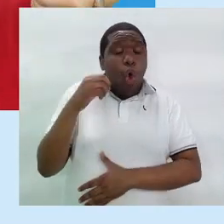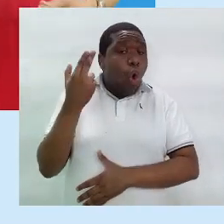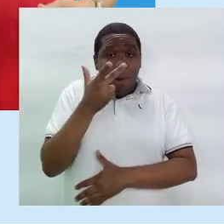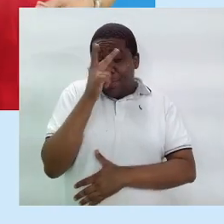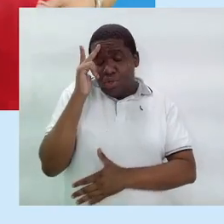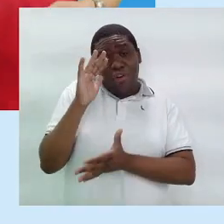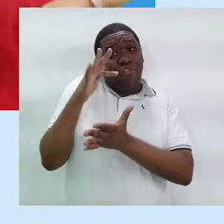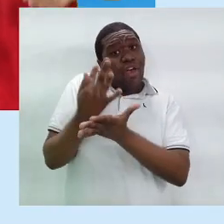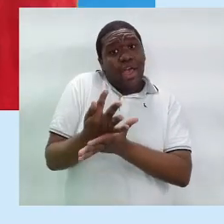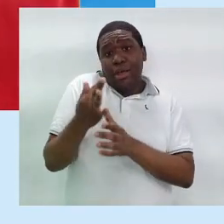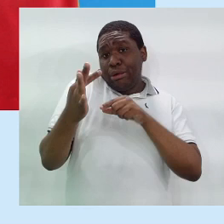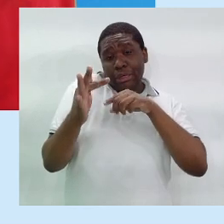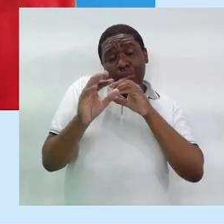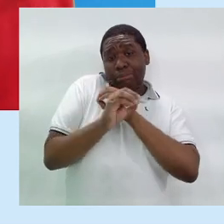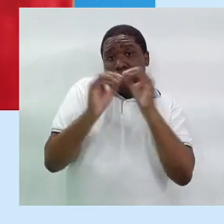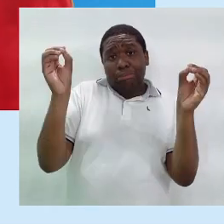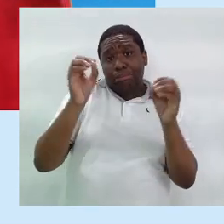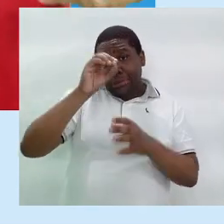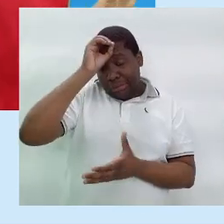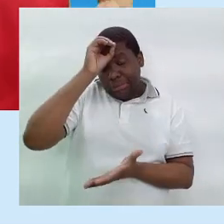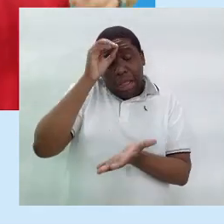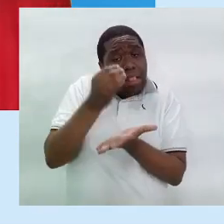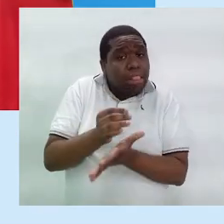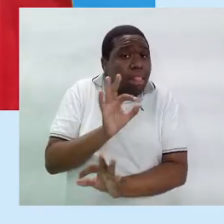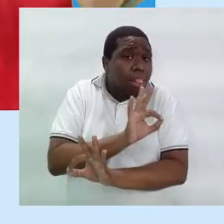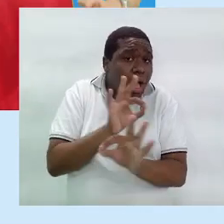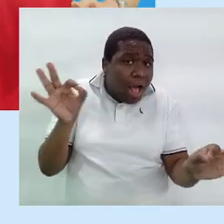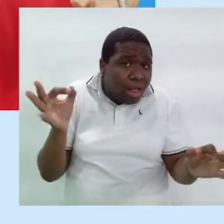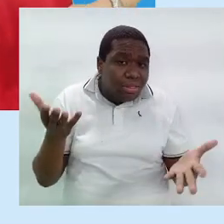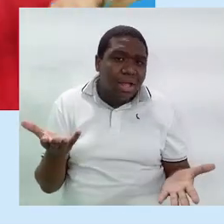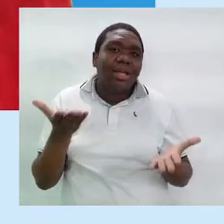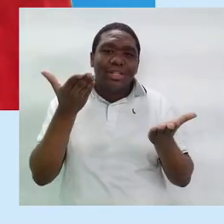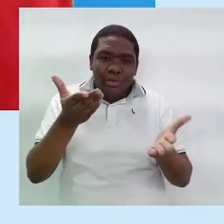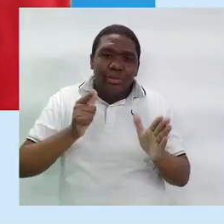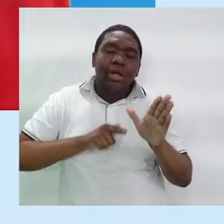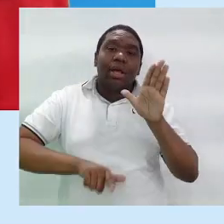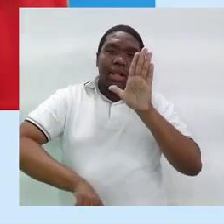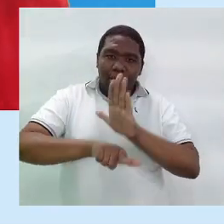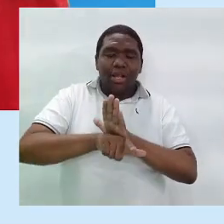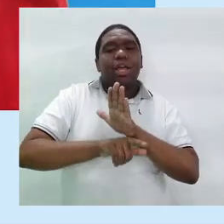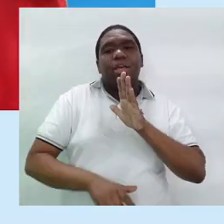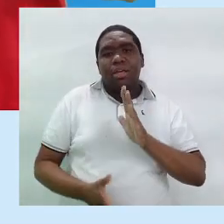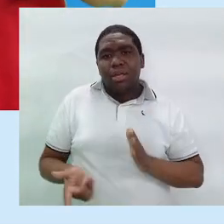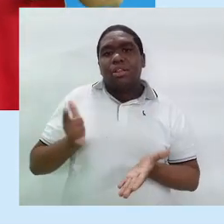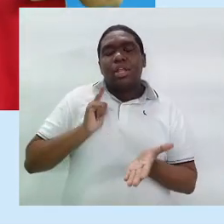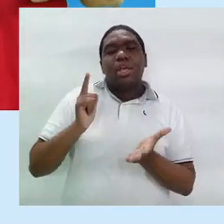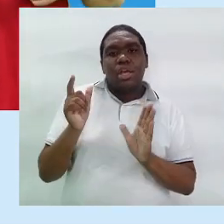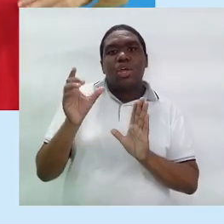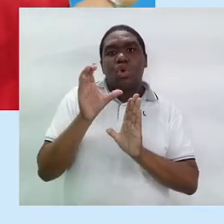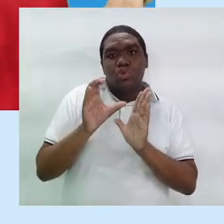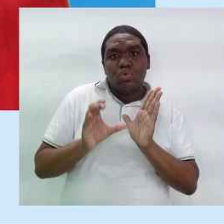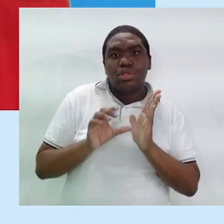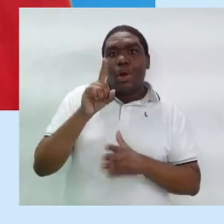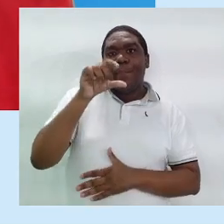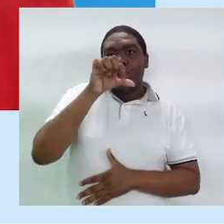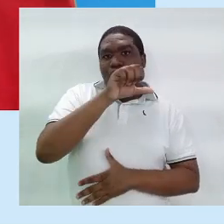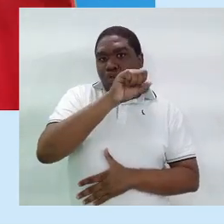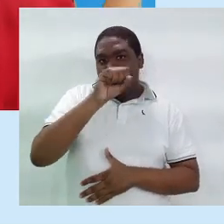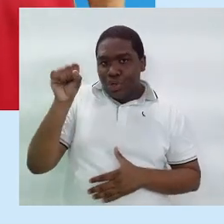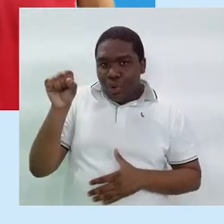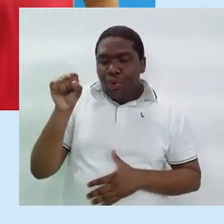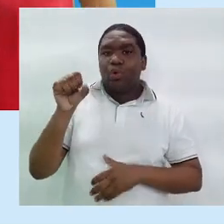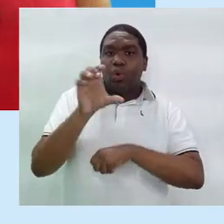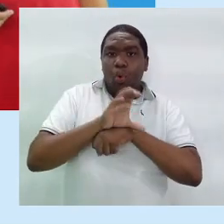não ter fé. E lembrar que isso é lavrado por lei, pela Constituição de 88, a